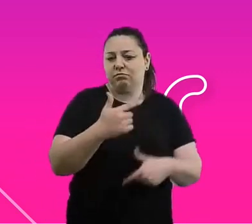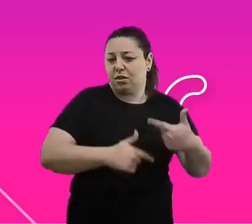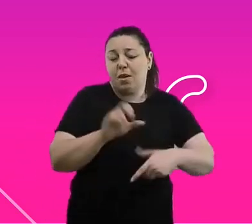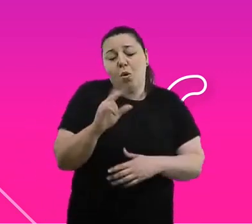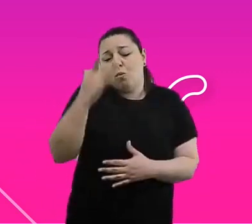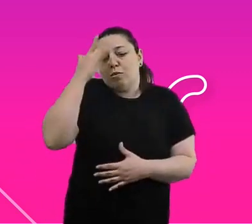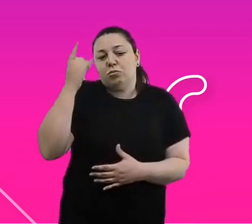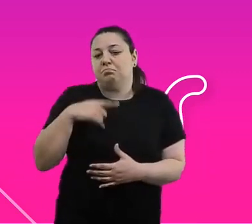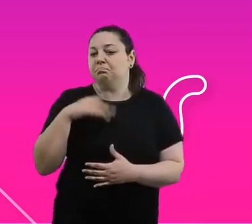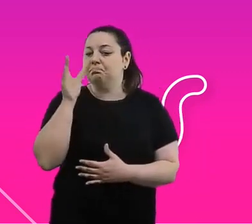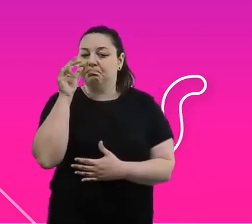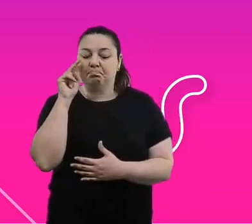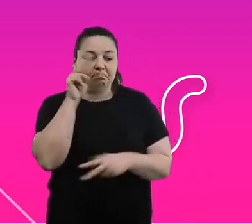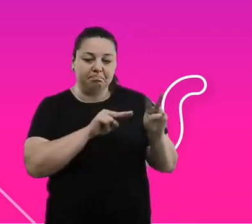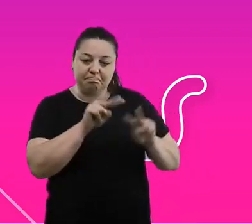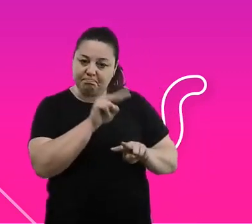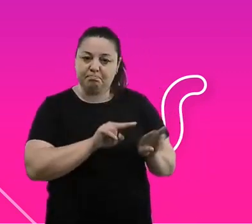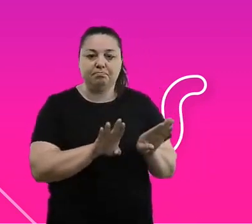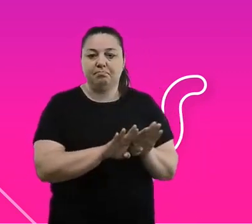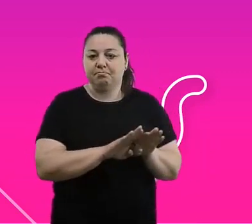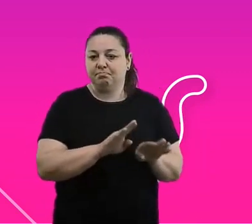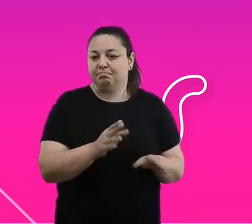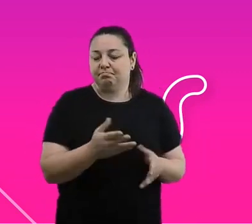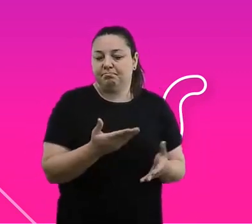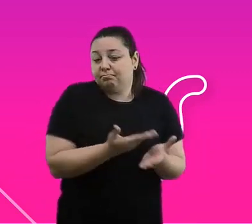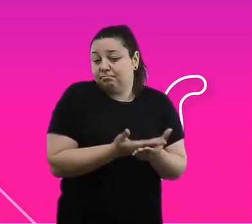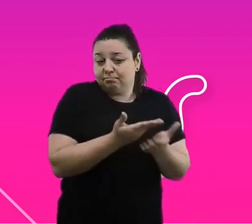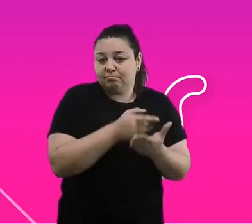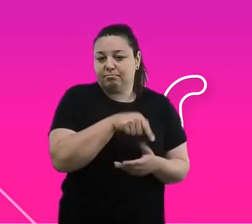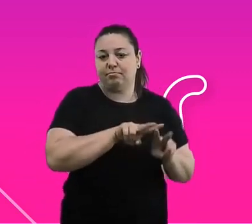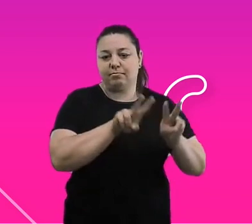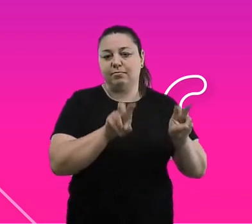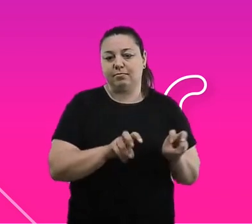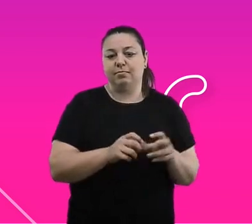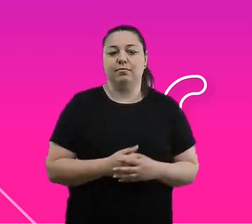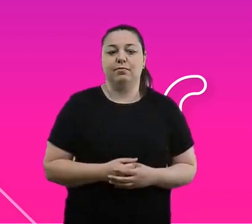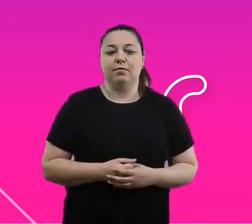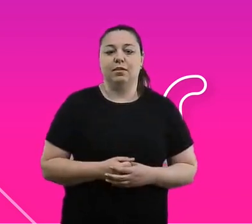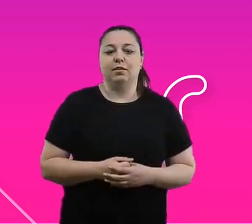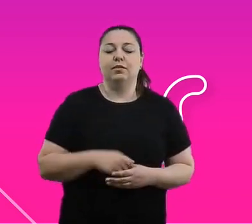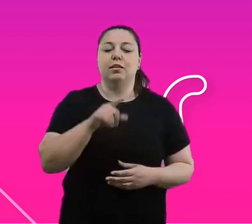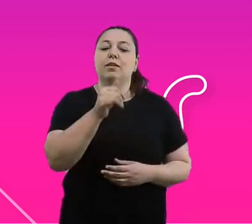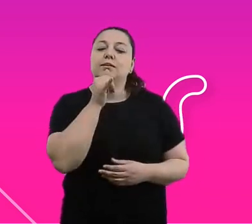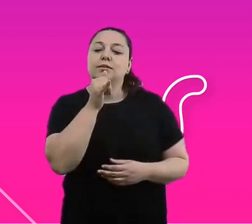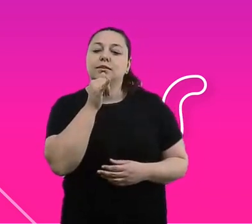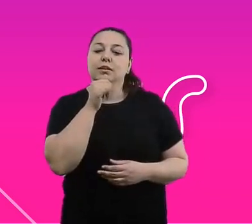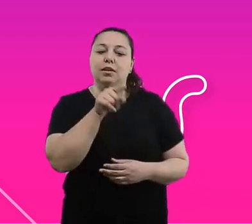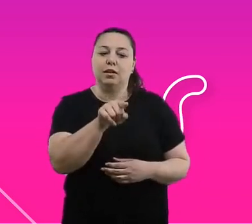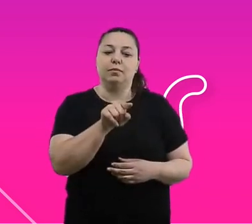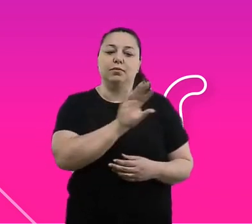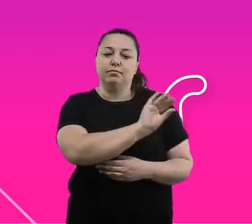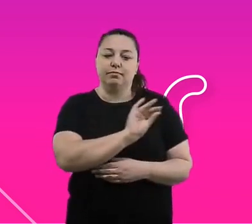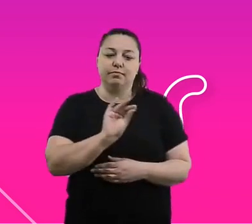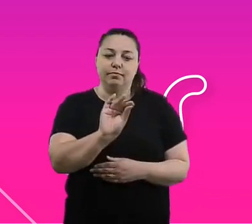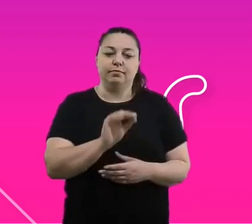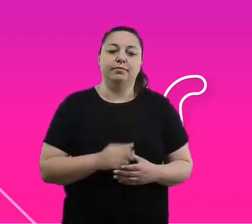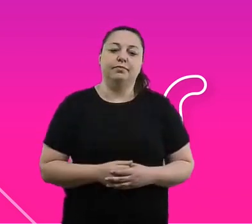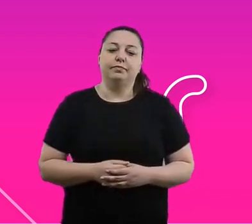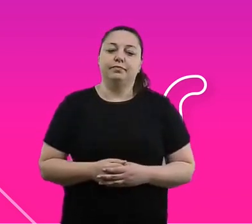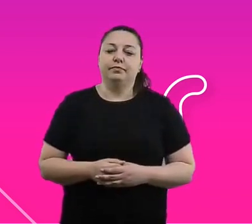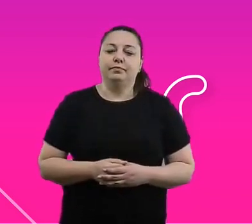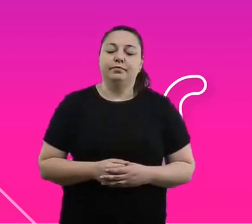aqui que trabalham com dados nas outras secretarias de Estado, e também pesquisadores que estejam estudando economia e mercado de